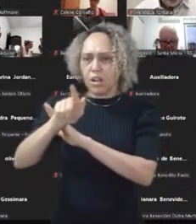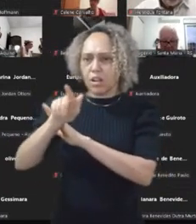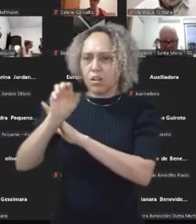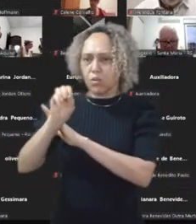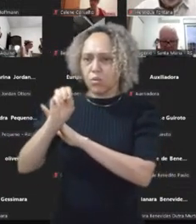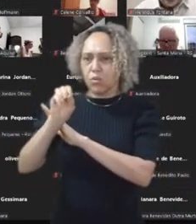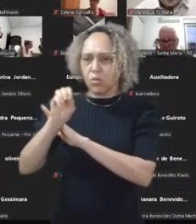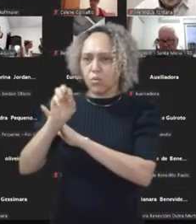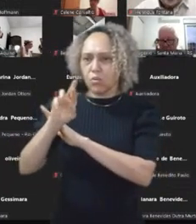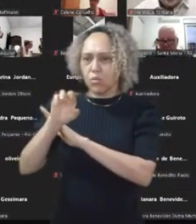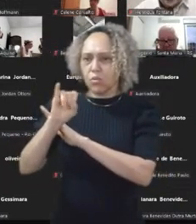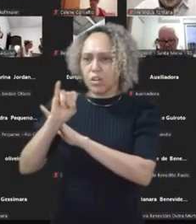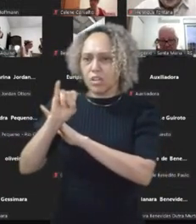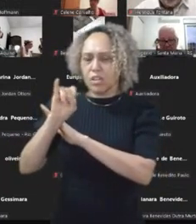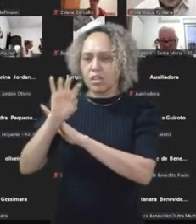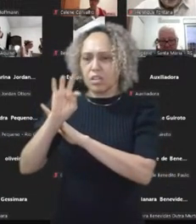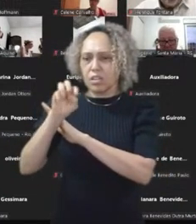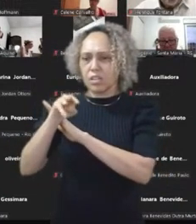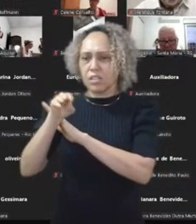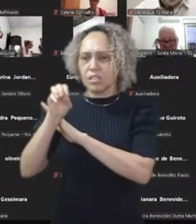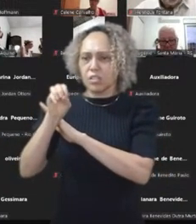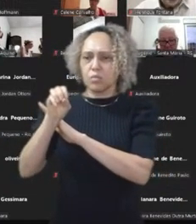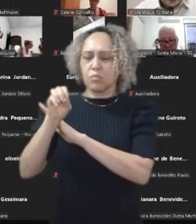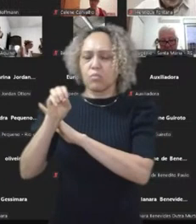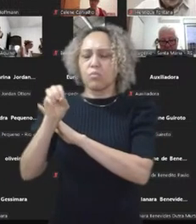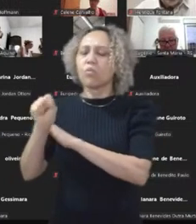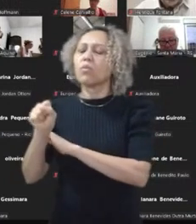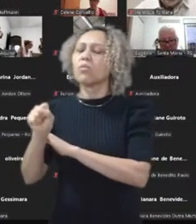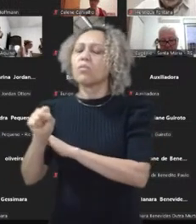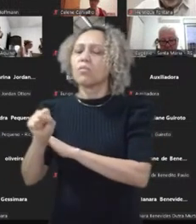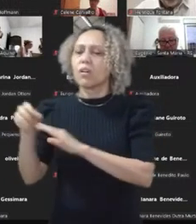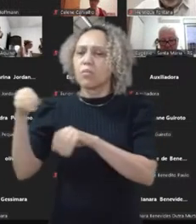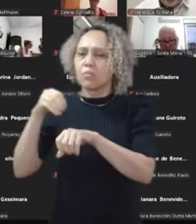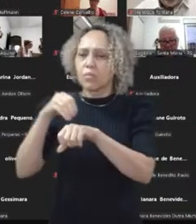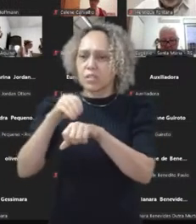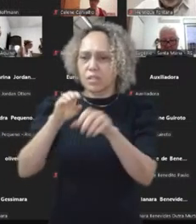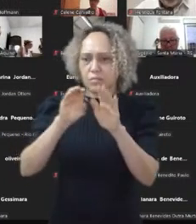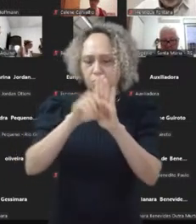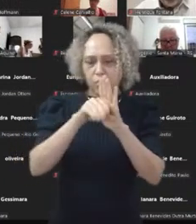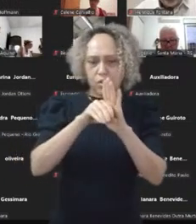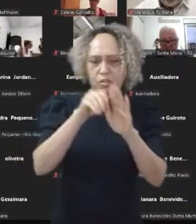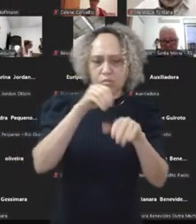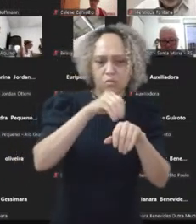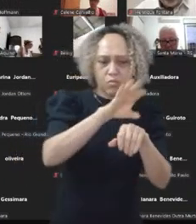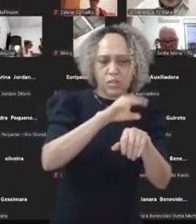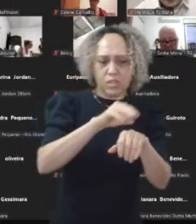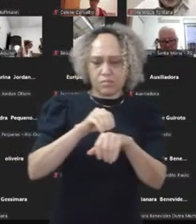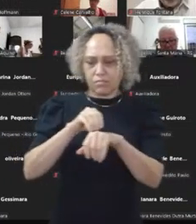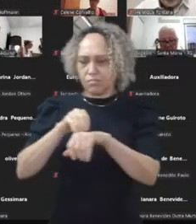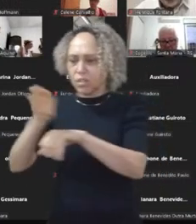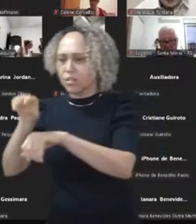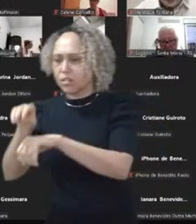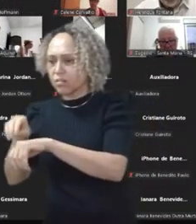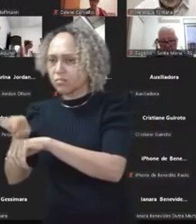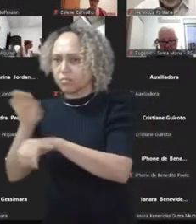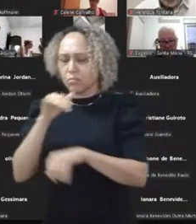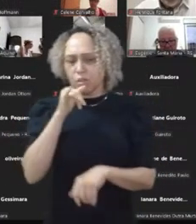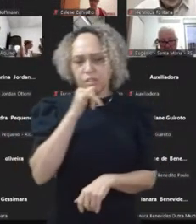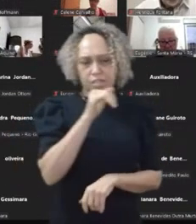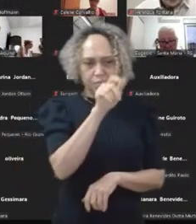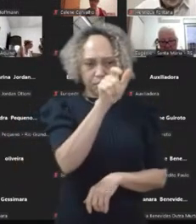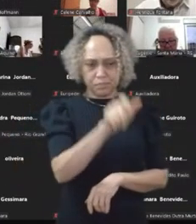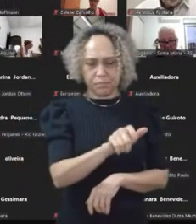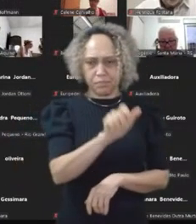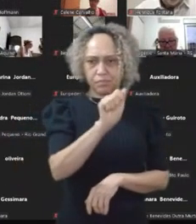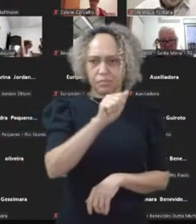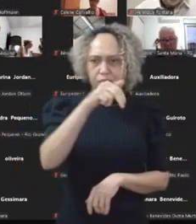vão direcionar conteúdo é por exemplo Ana Flávia gosta de uma coisa a Eu também